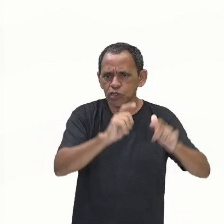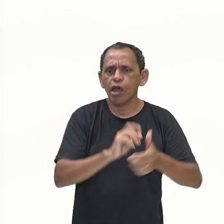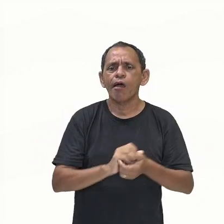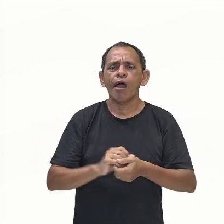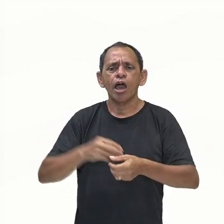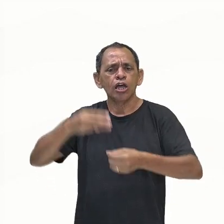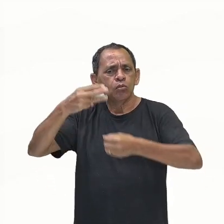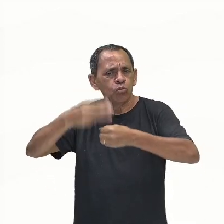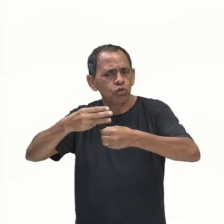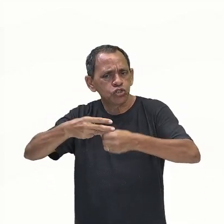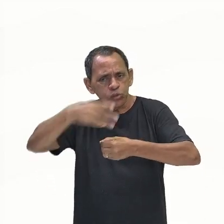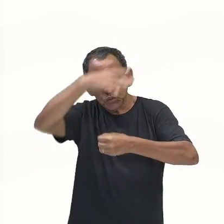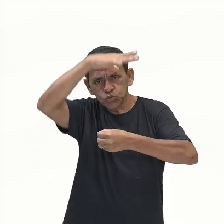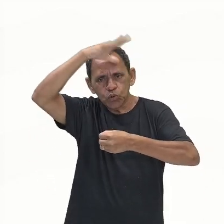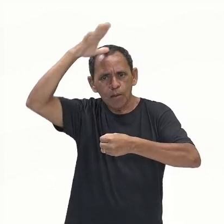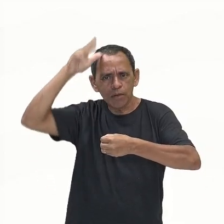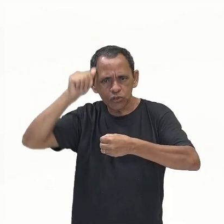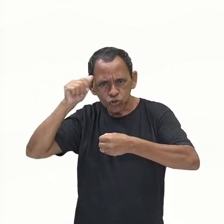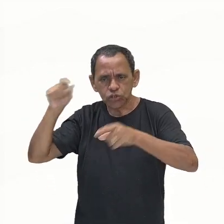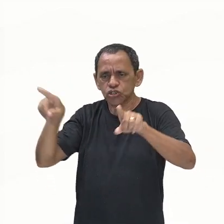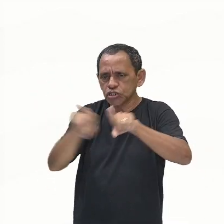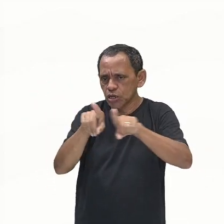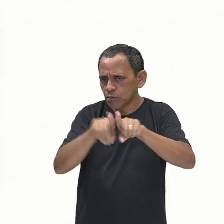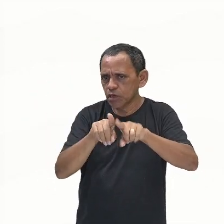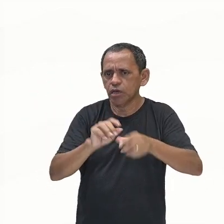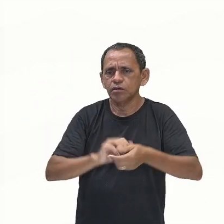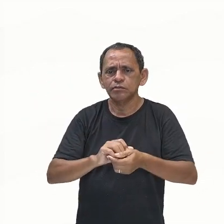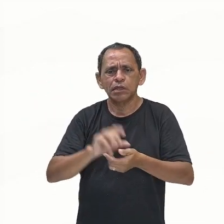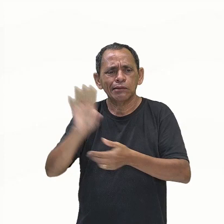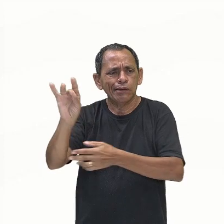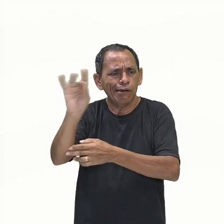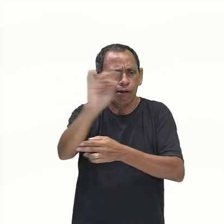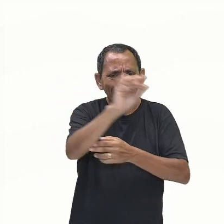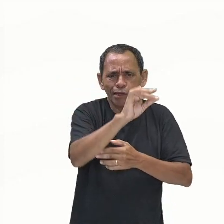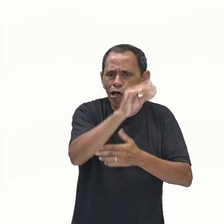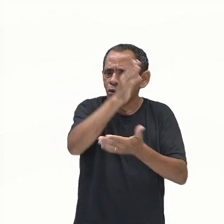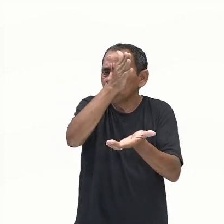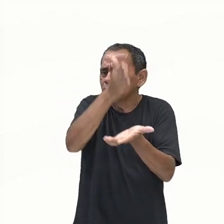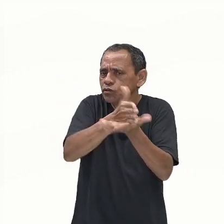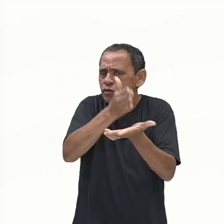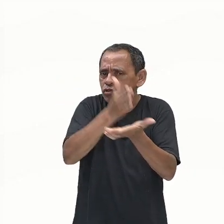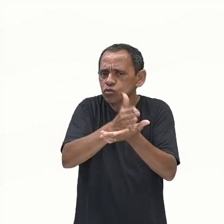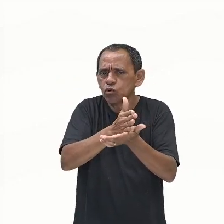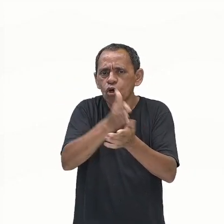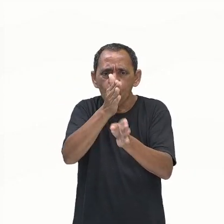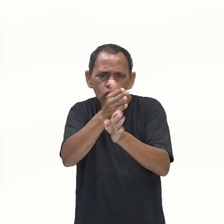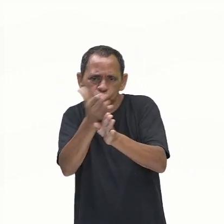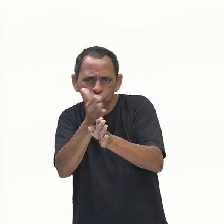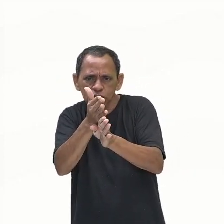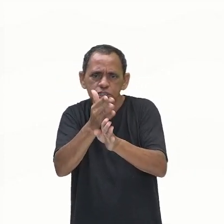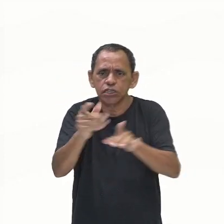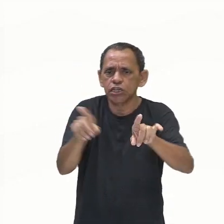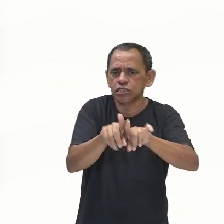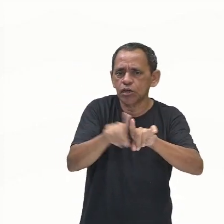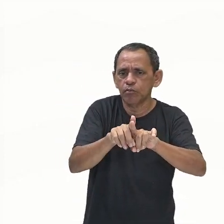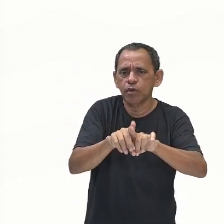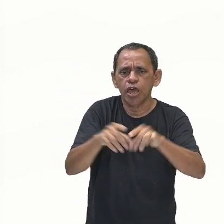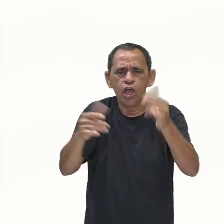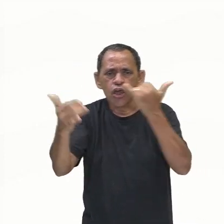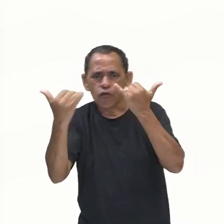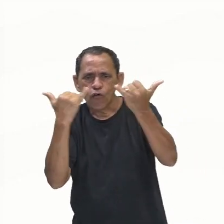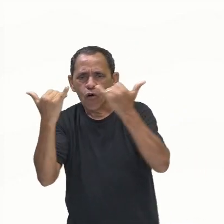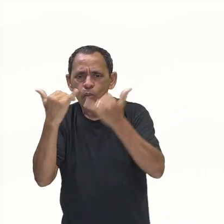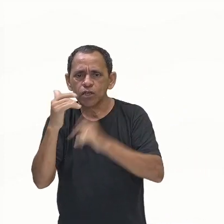do Amazonas, aqui como você está vendo, cada uma dessas divisões. E aí eu monto, através do sistema de informação